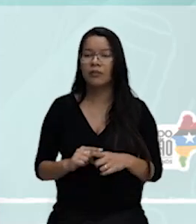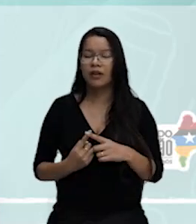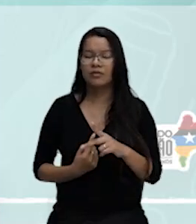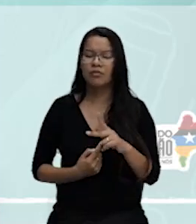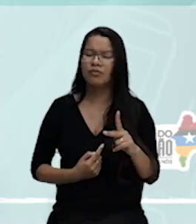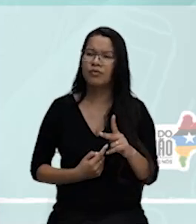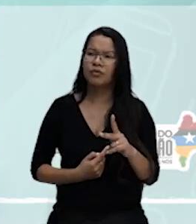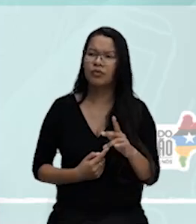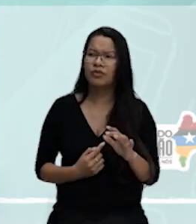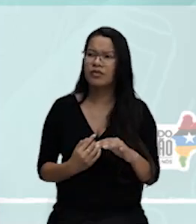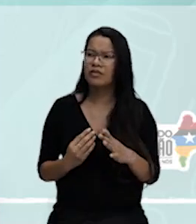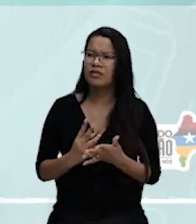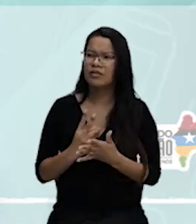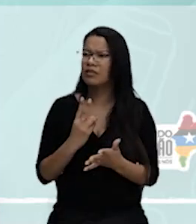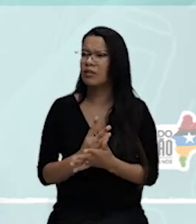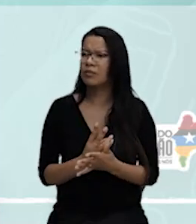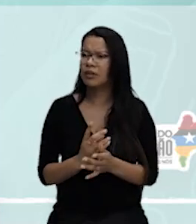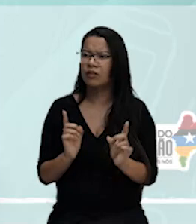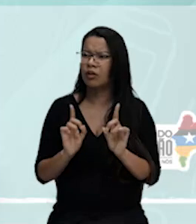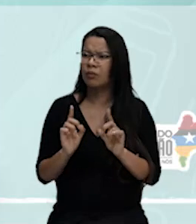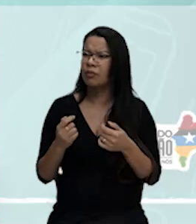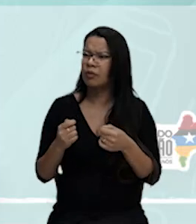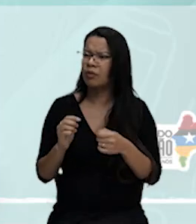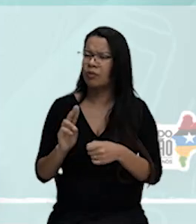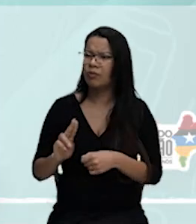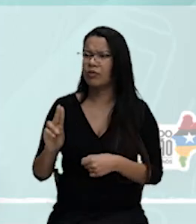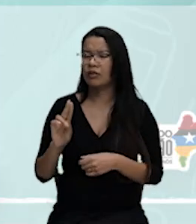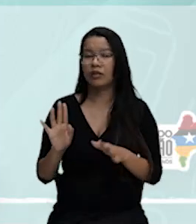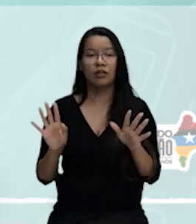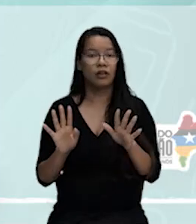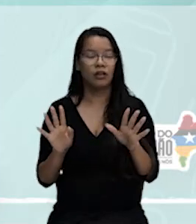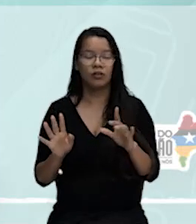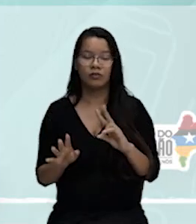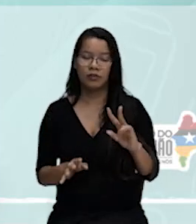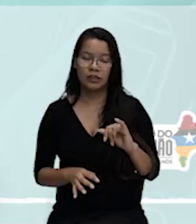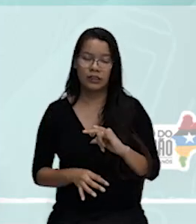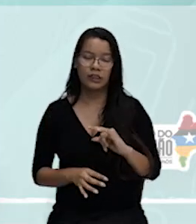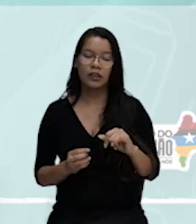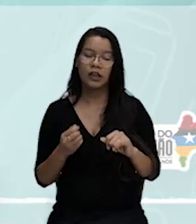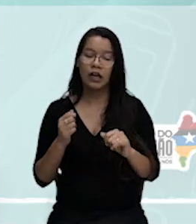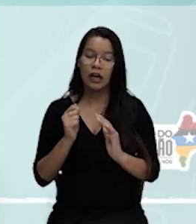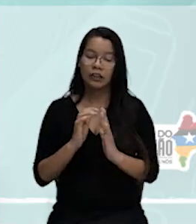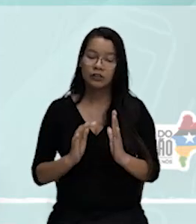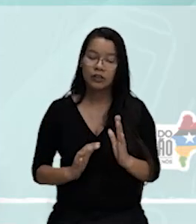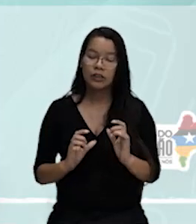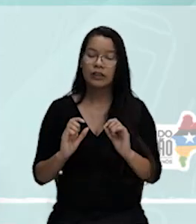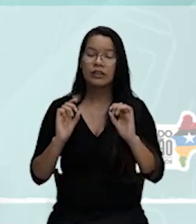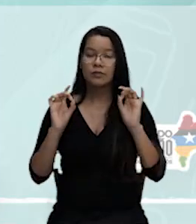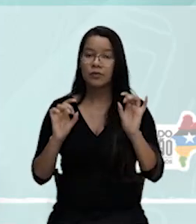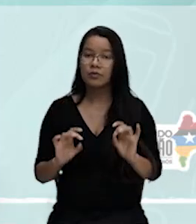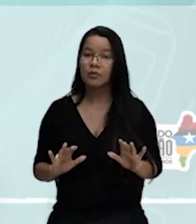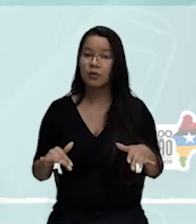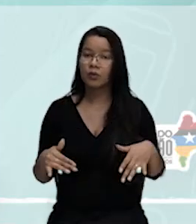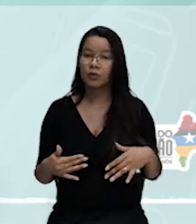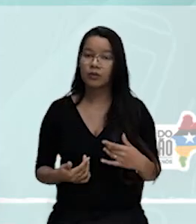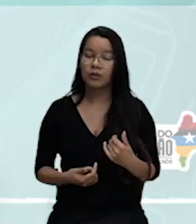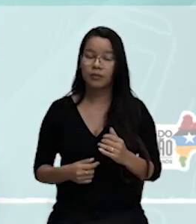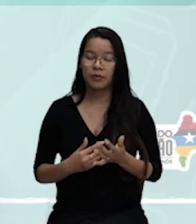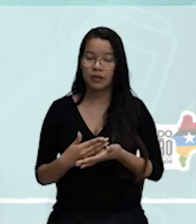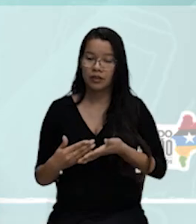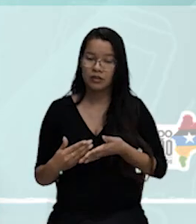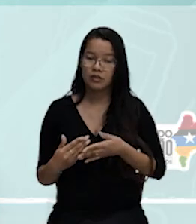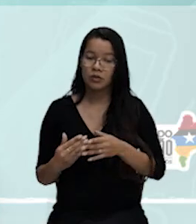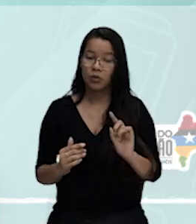então toda vez eu não vou precisar usar? Não, vai ter exercícios, principalmente quando aparece aqui no segundo membro um outro